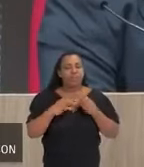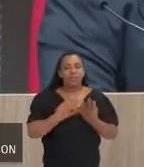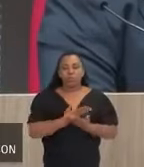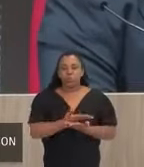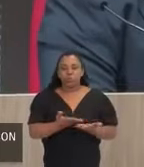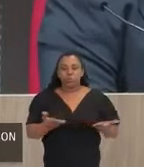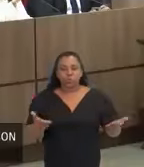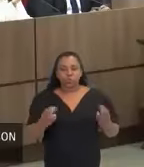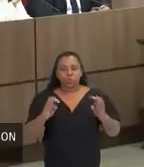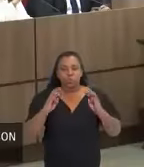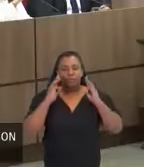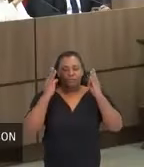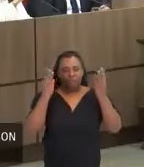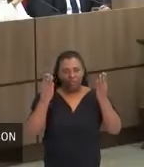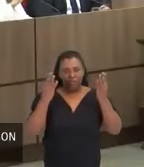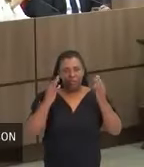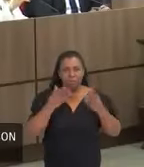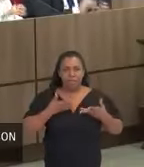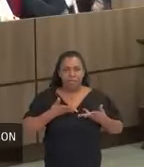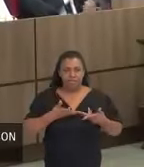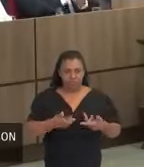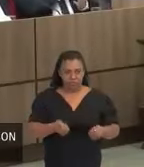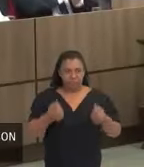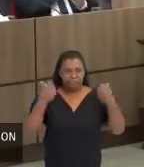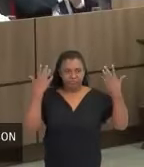um bom evento para todos. Obrigada.